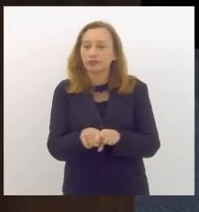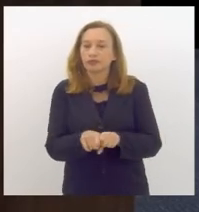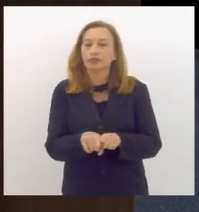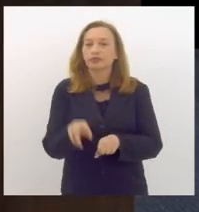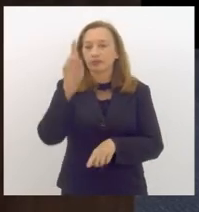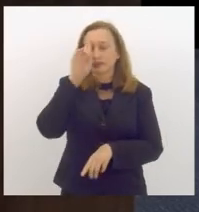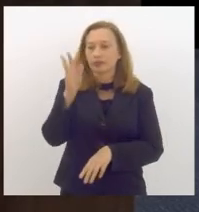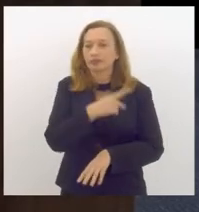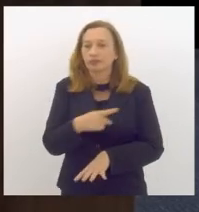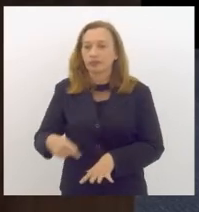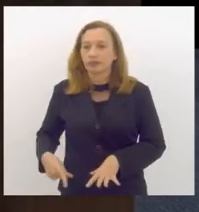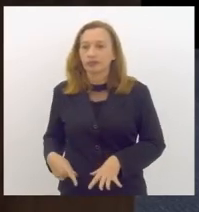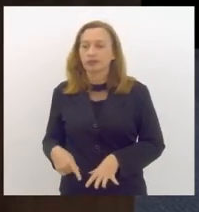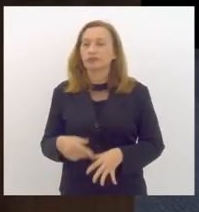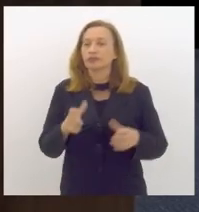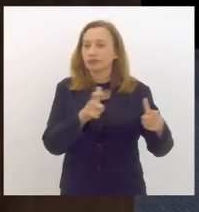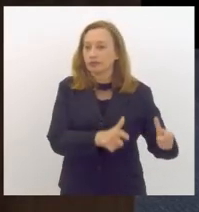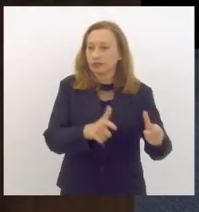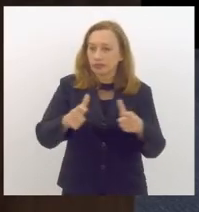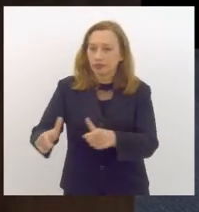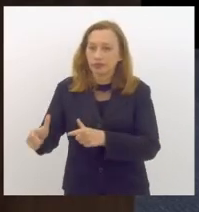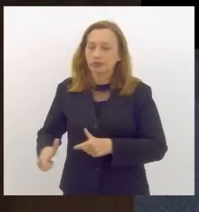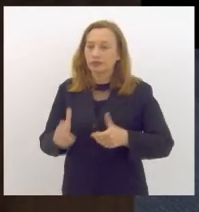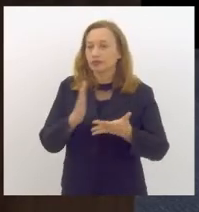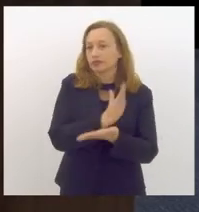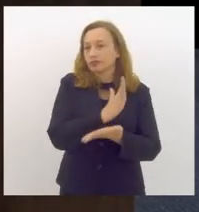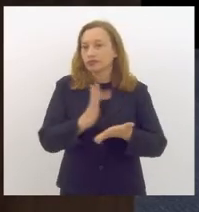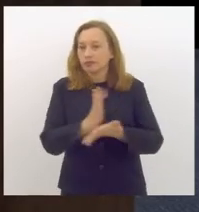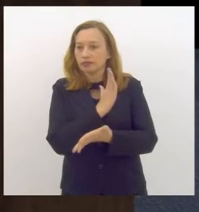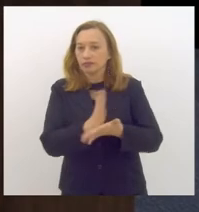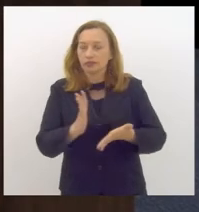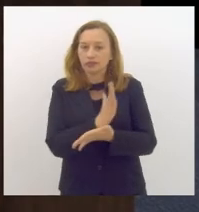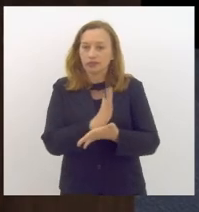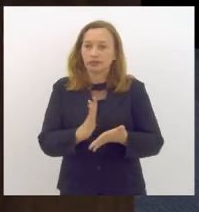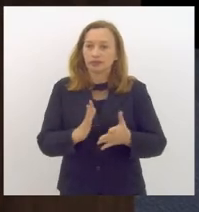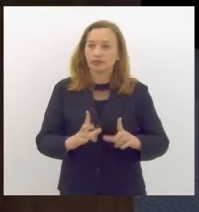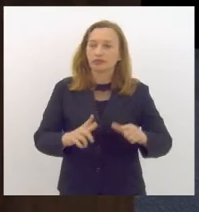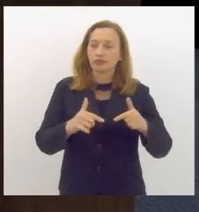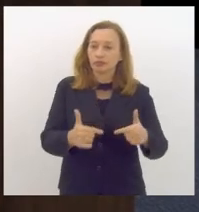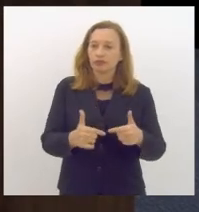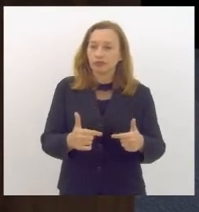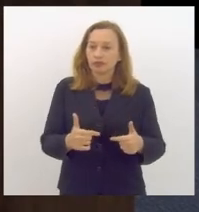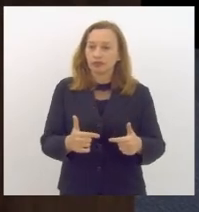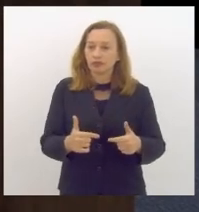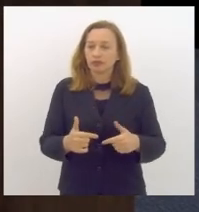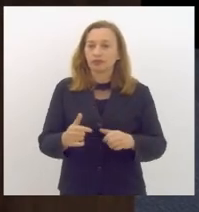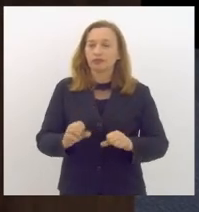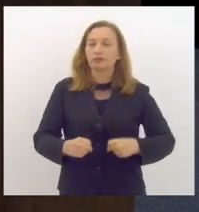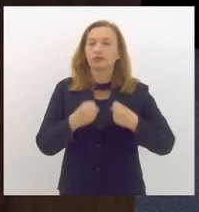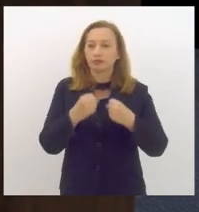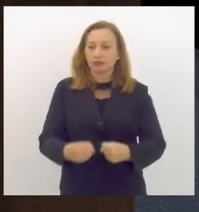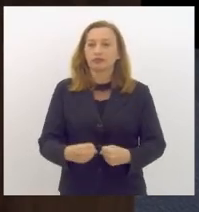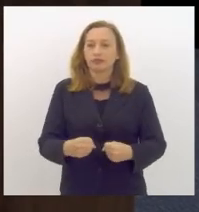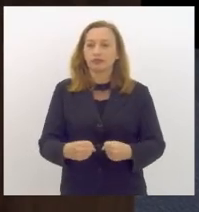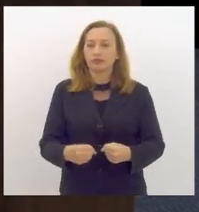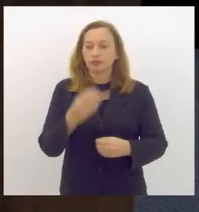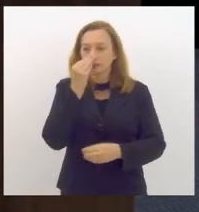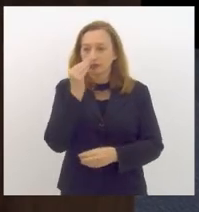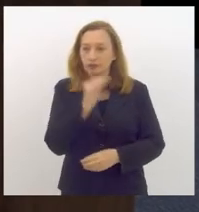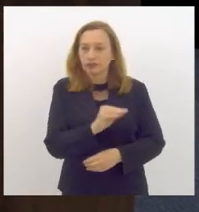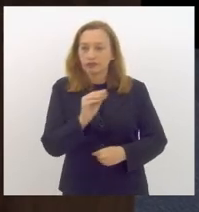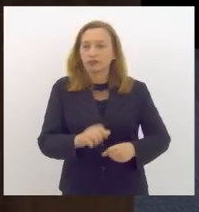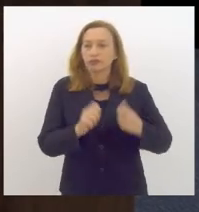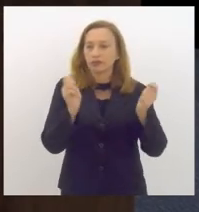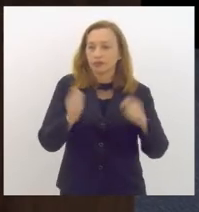senhor presidente, esses espaços que muitas vezes se operam a partir da lógica do poder, ignora a possibilidade